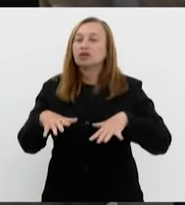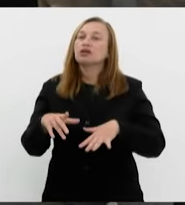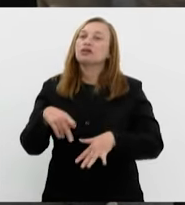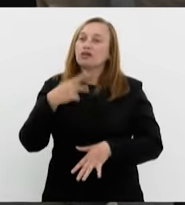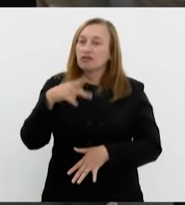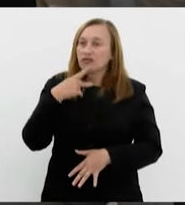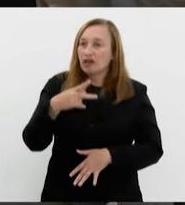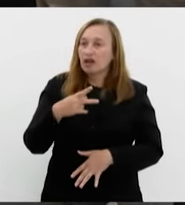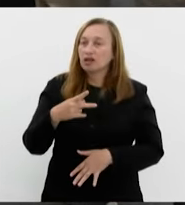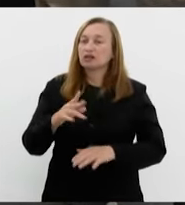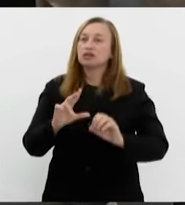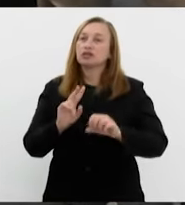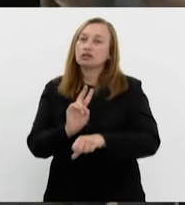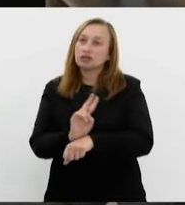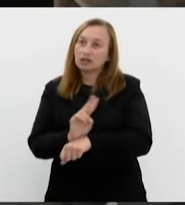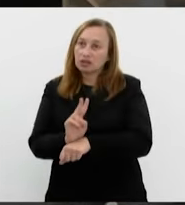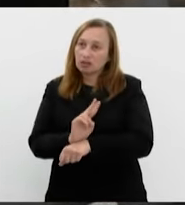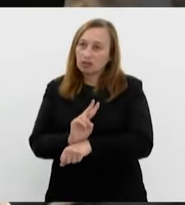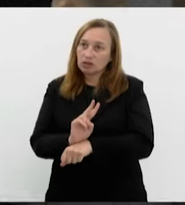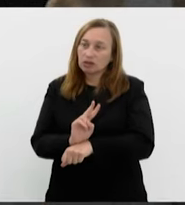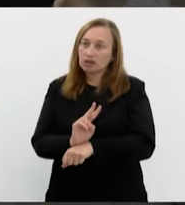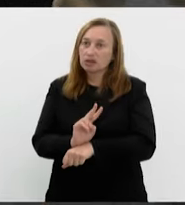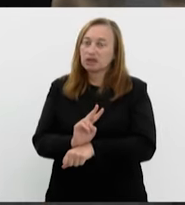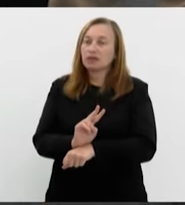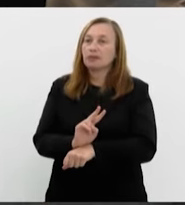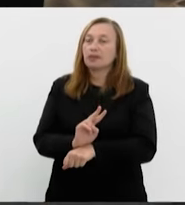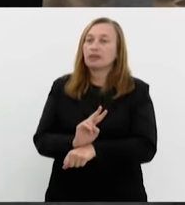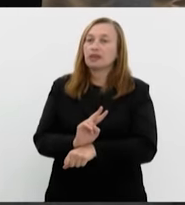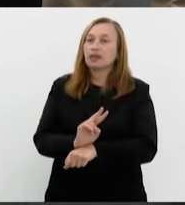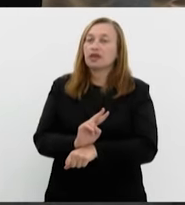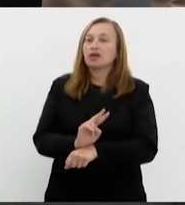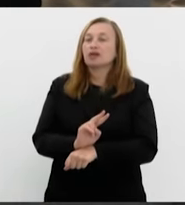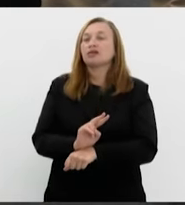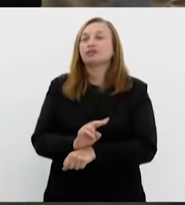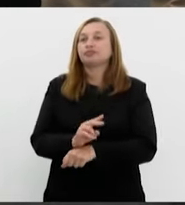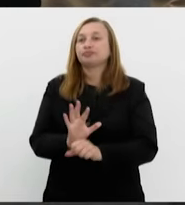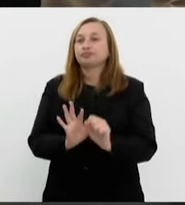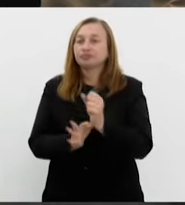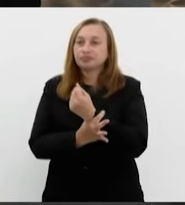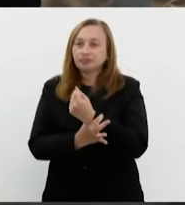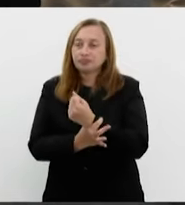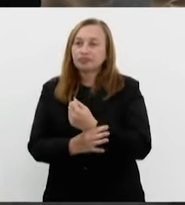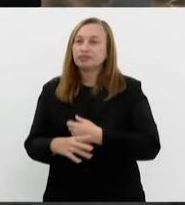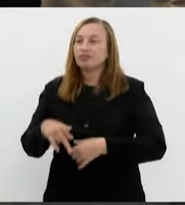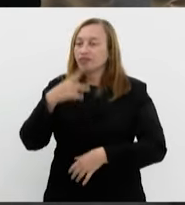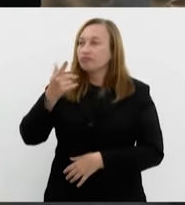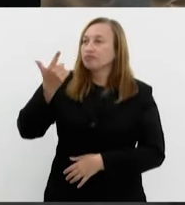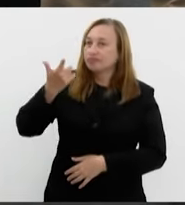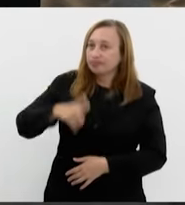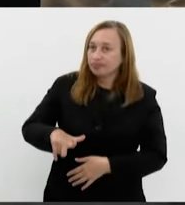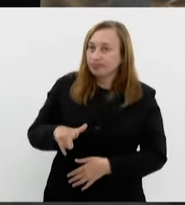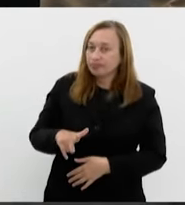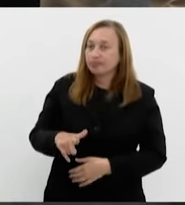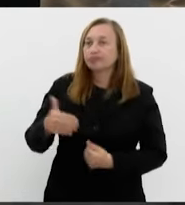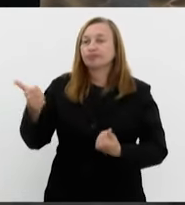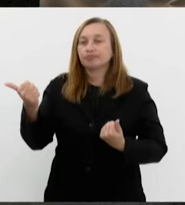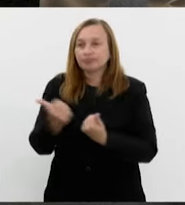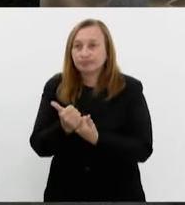presente. Ratifico todas as minhas palavras no que diz respeito ao episódio de Niterói. Fica aqui o meu